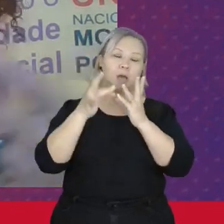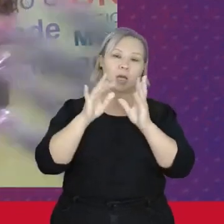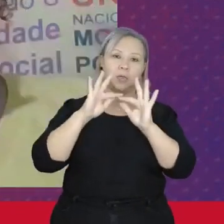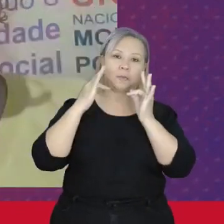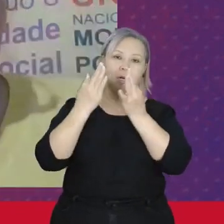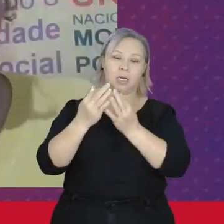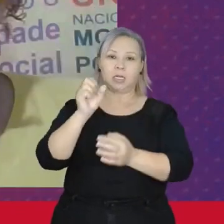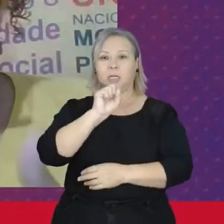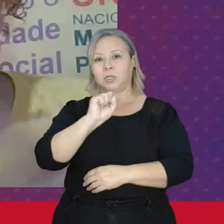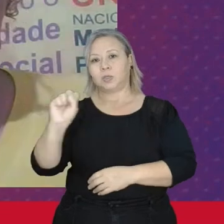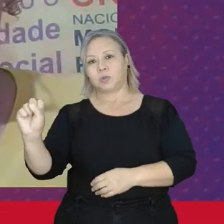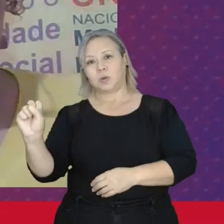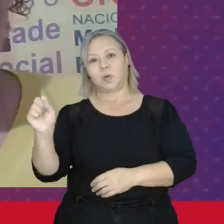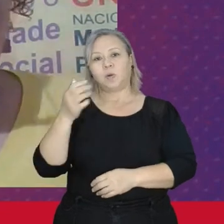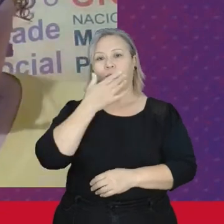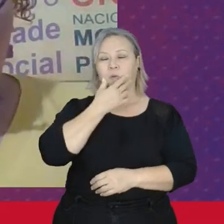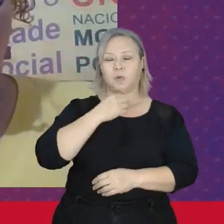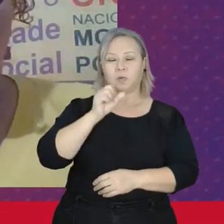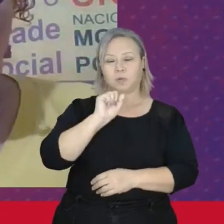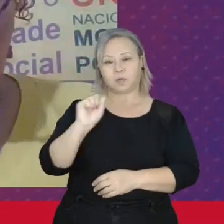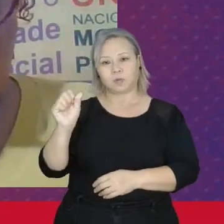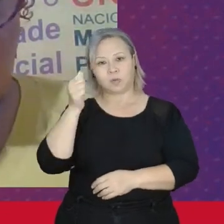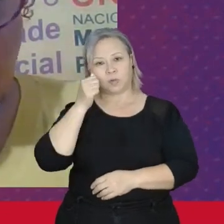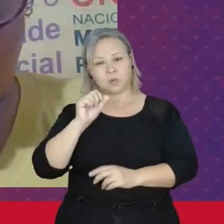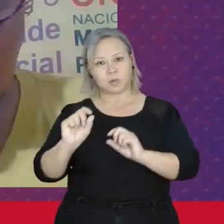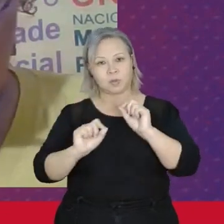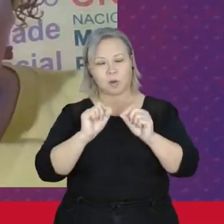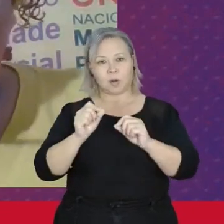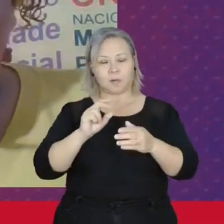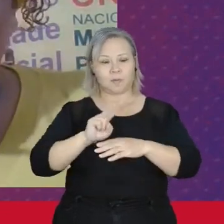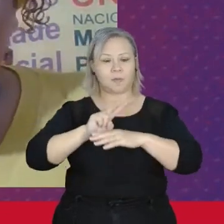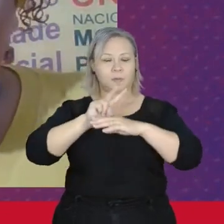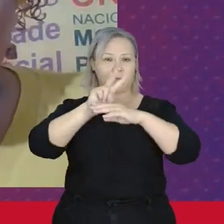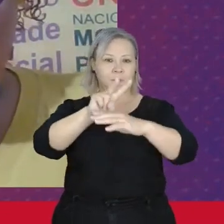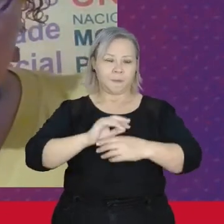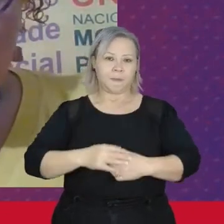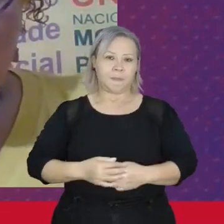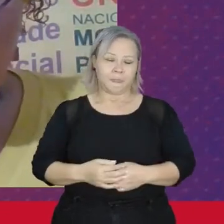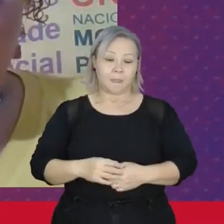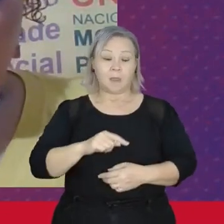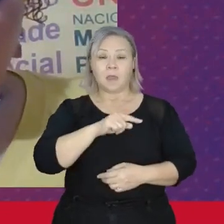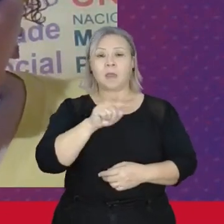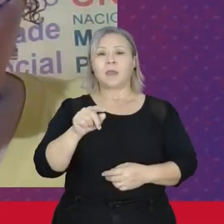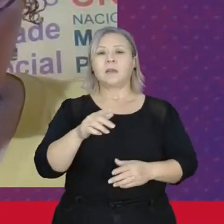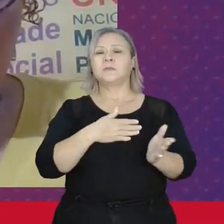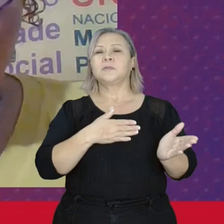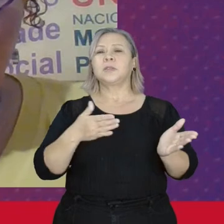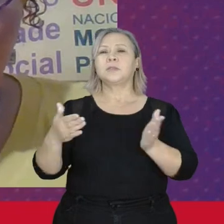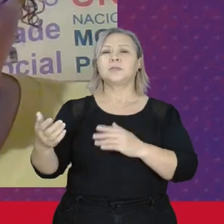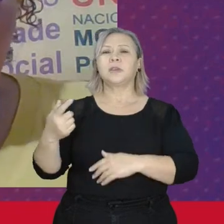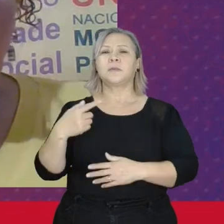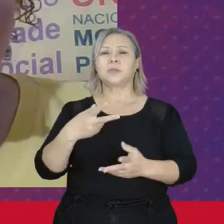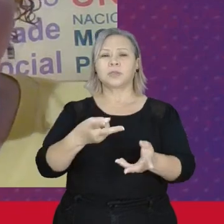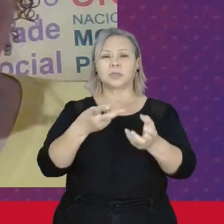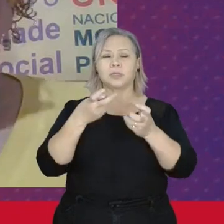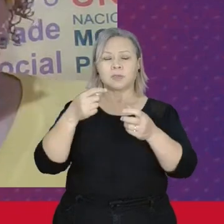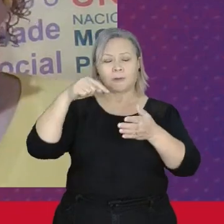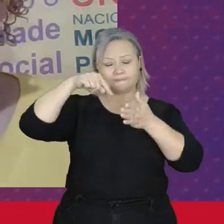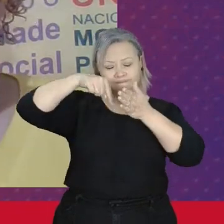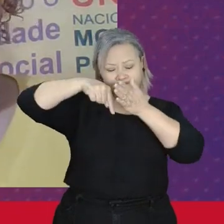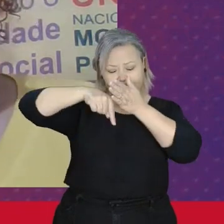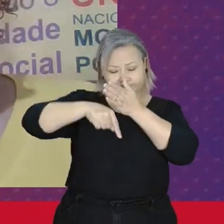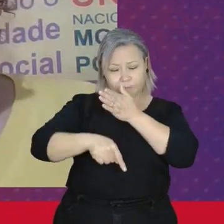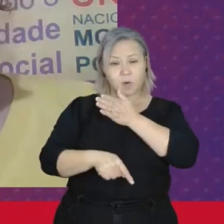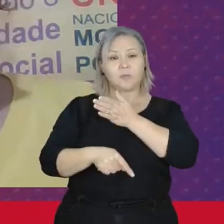de sogra, enfim, vivem emprestadas. E aí, nesse meio tempo, a gente veio